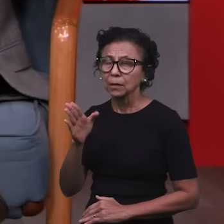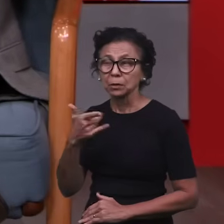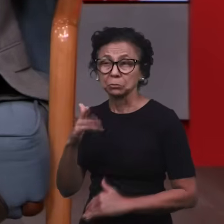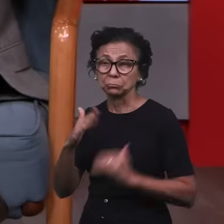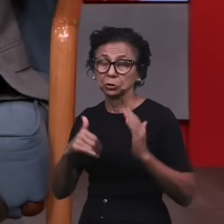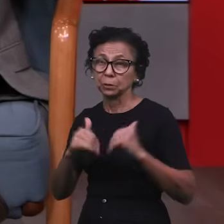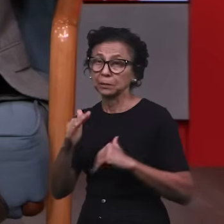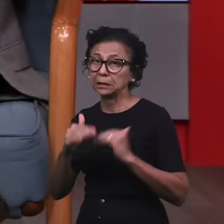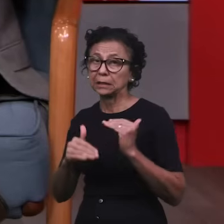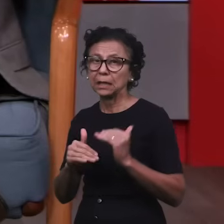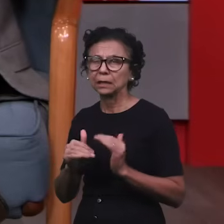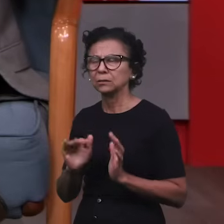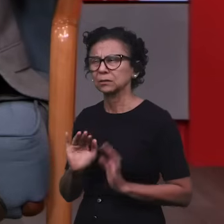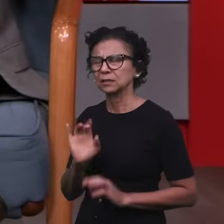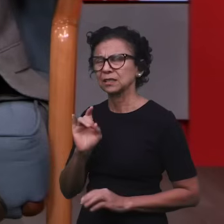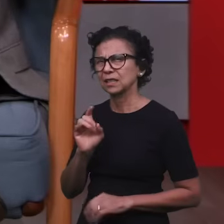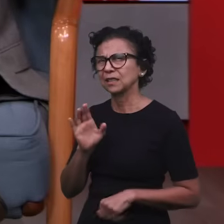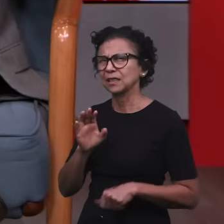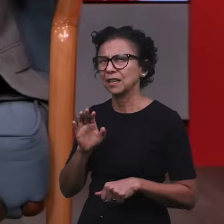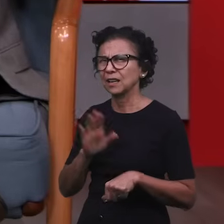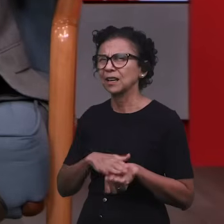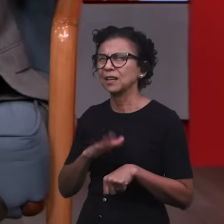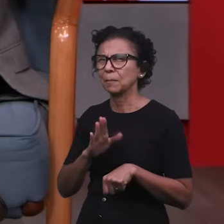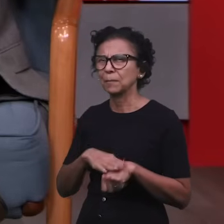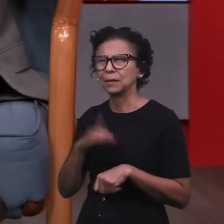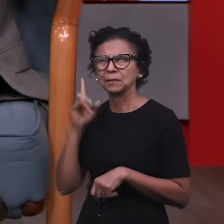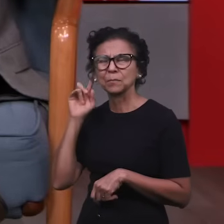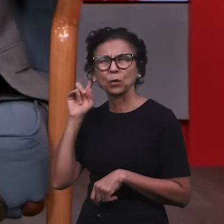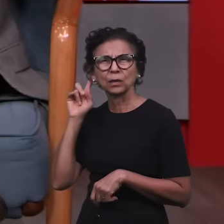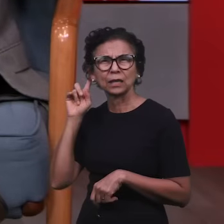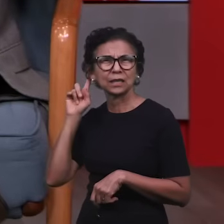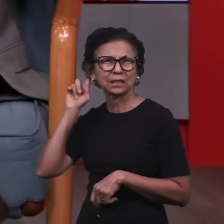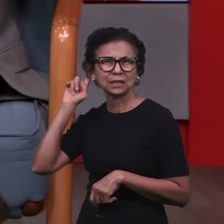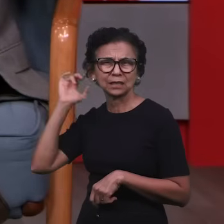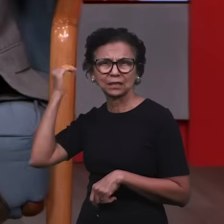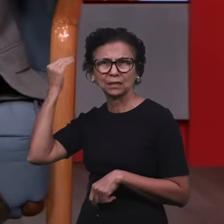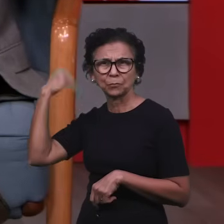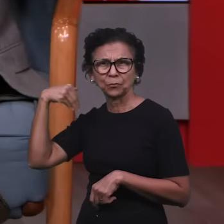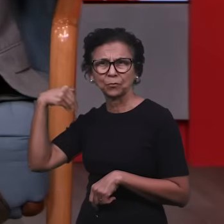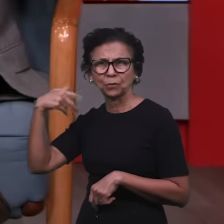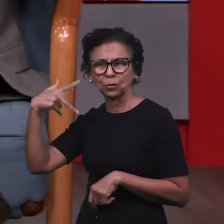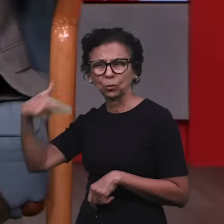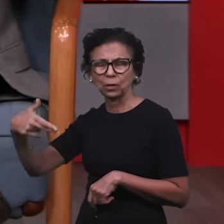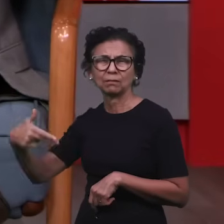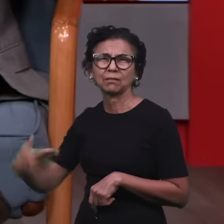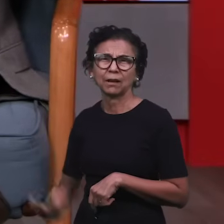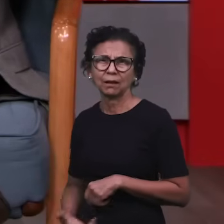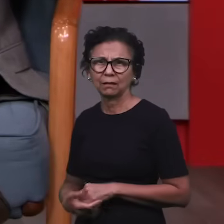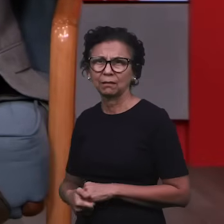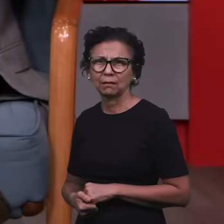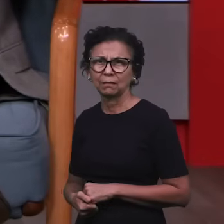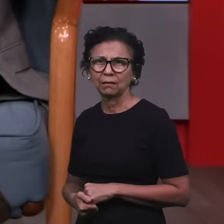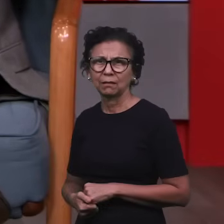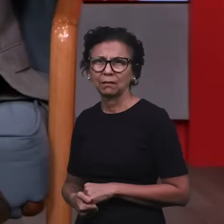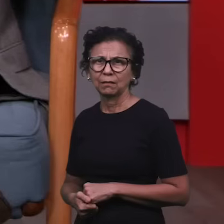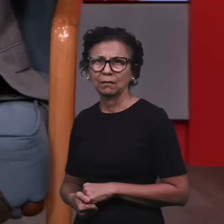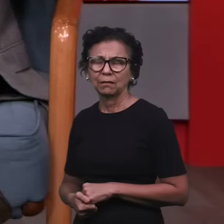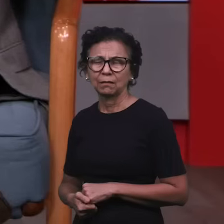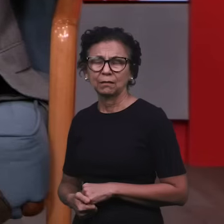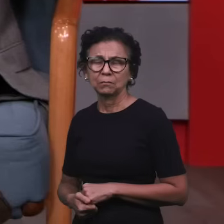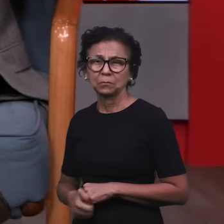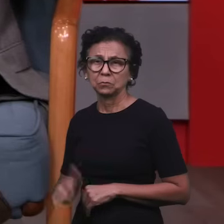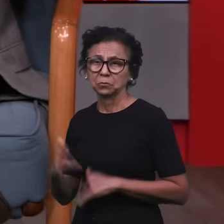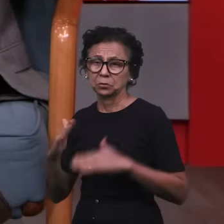ele retirou a orelha daquele homem? Claro que não. Não precisa nem